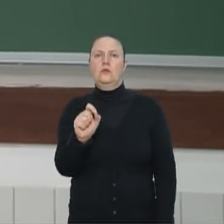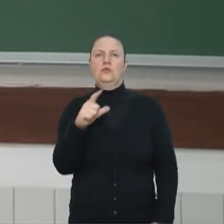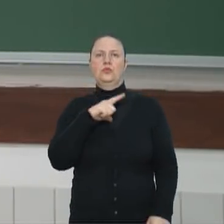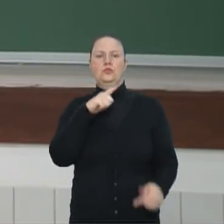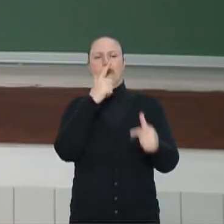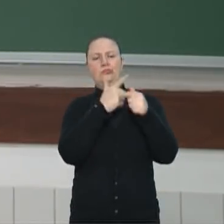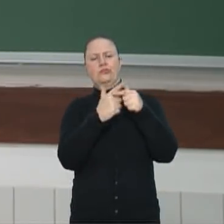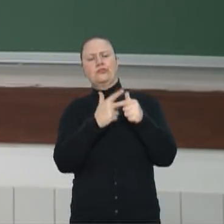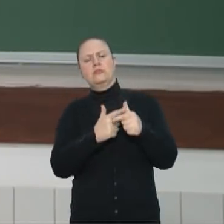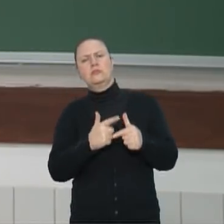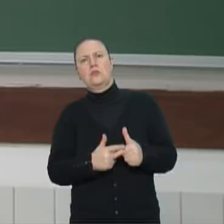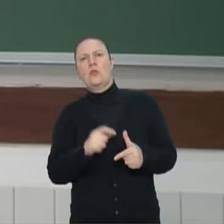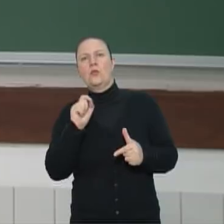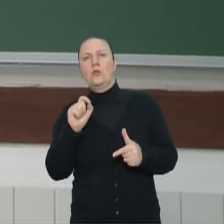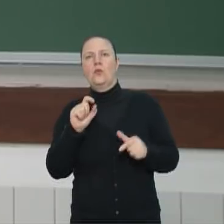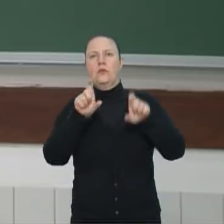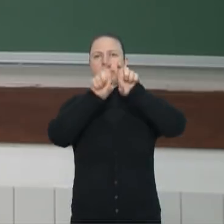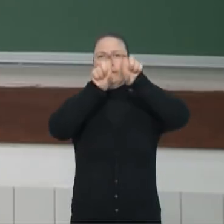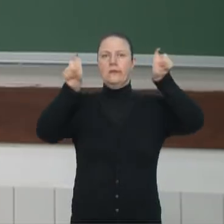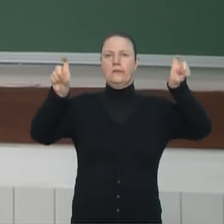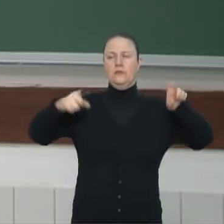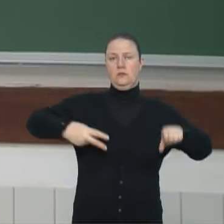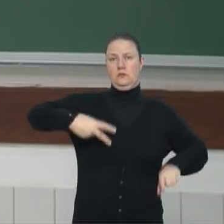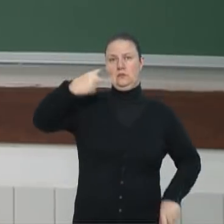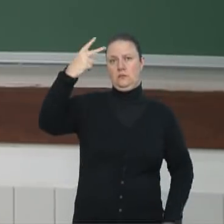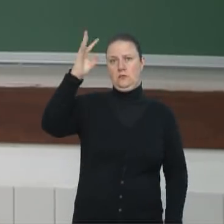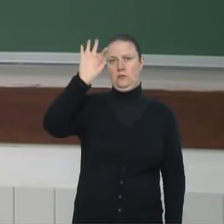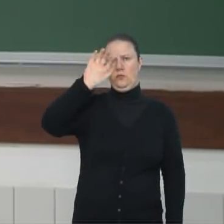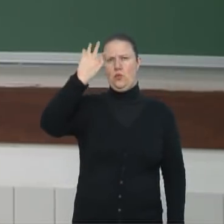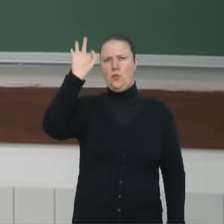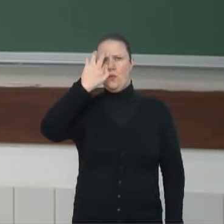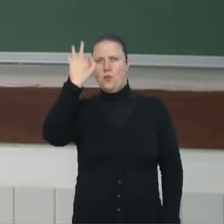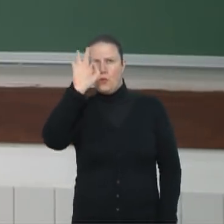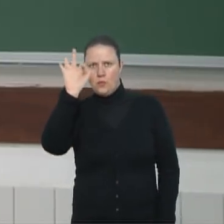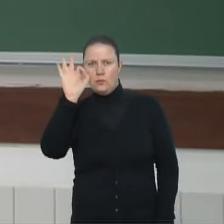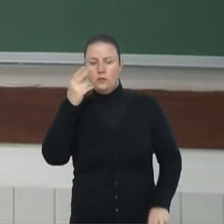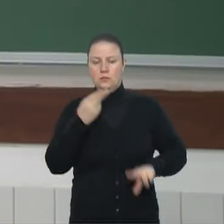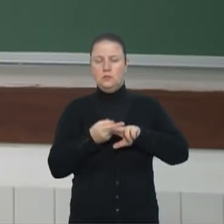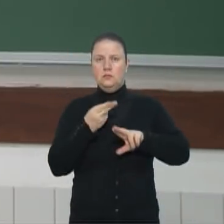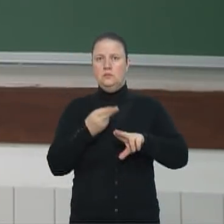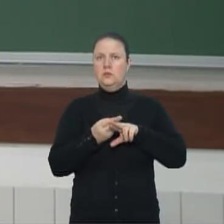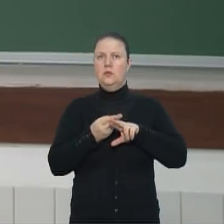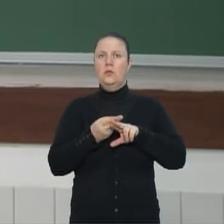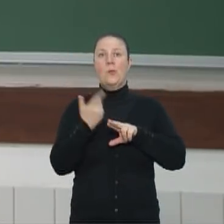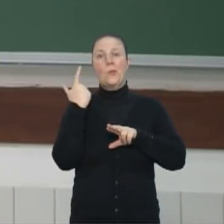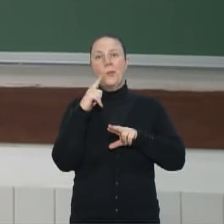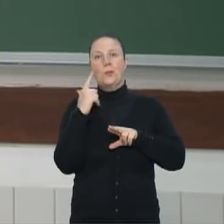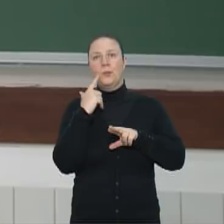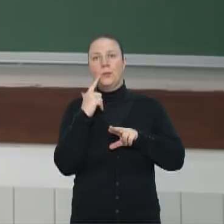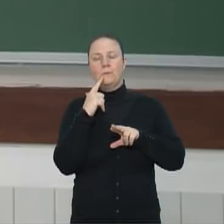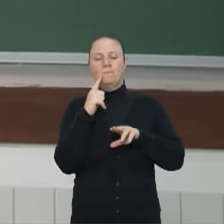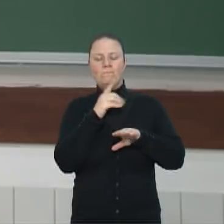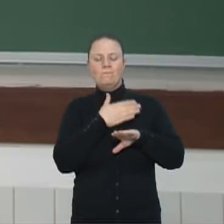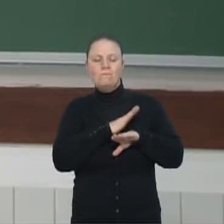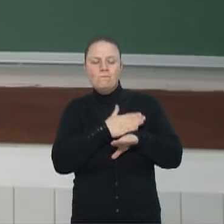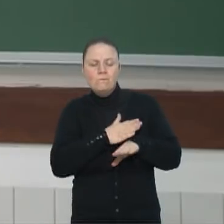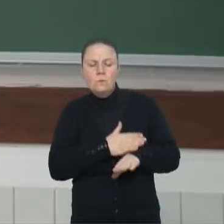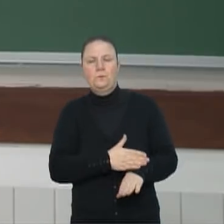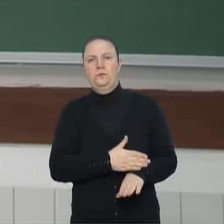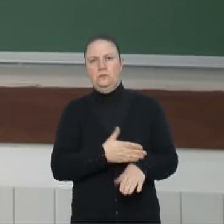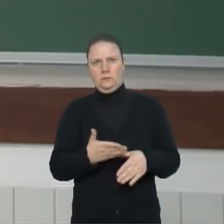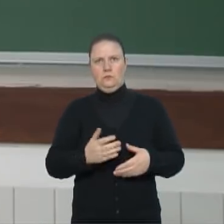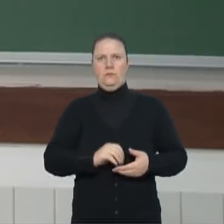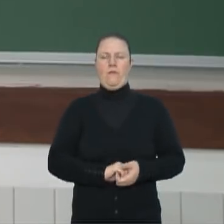problemas aplicados na equação do segundo grau, ou seja, usando equações do segundo grau para solucionar certos problemas,